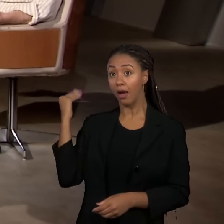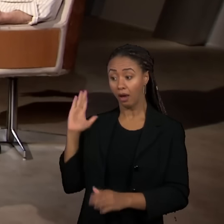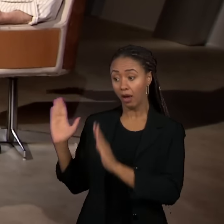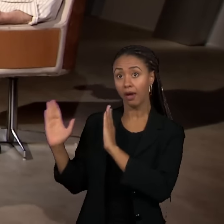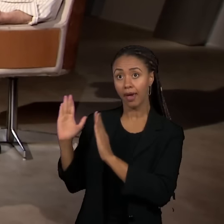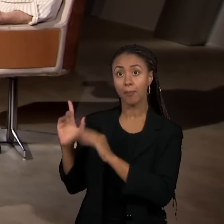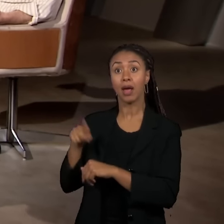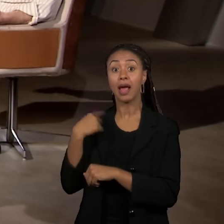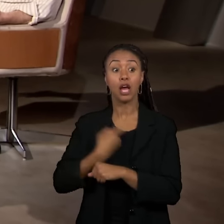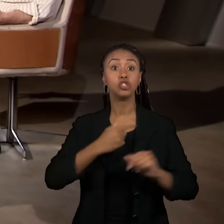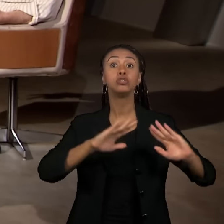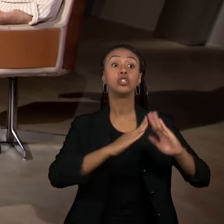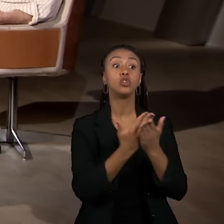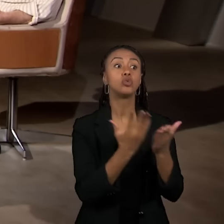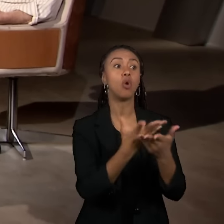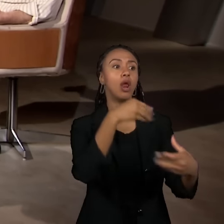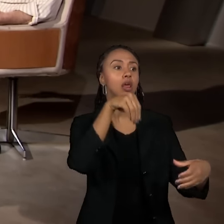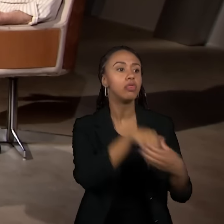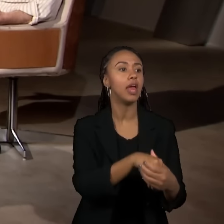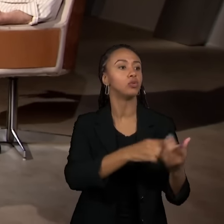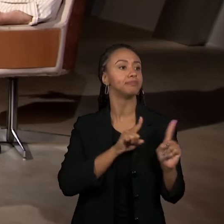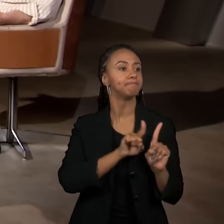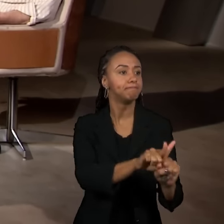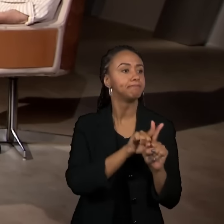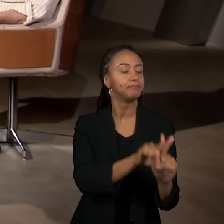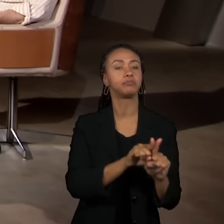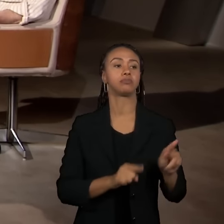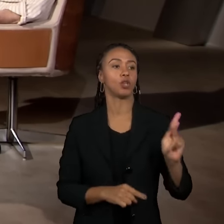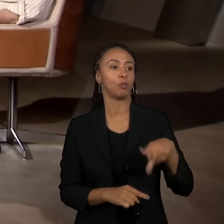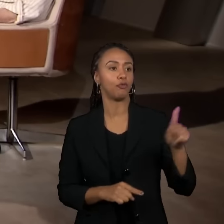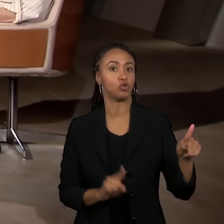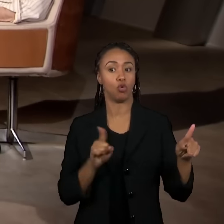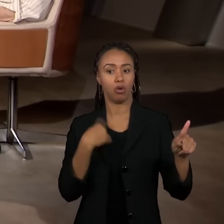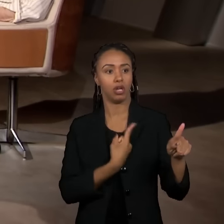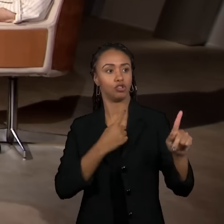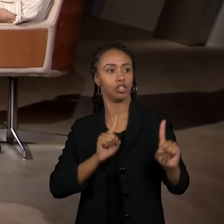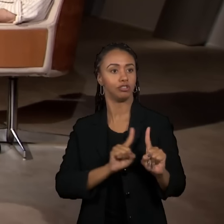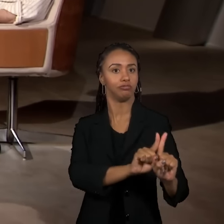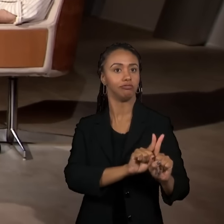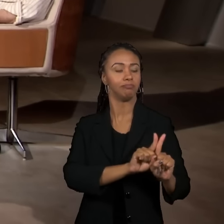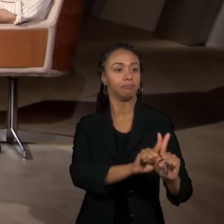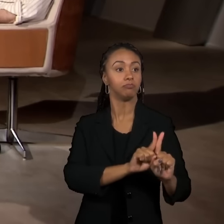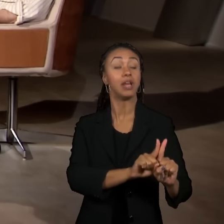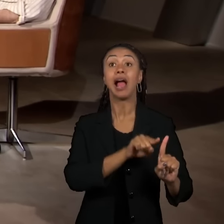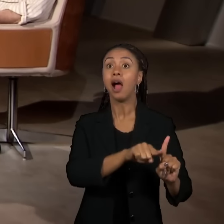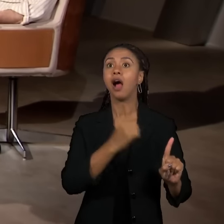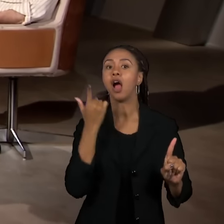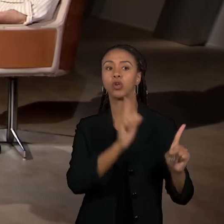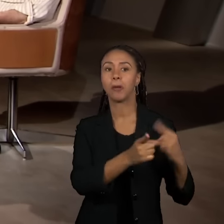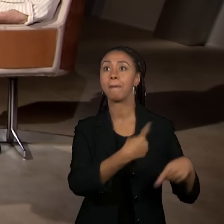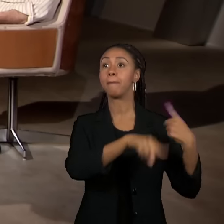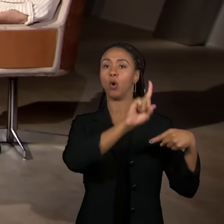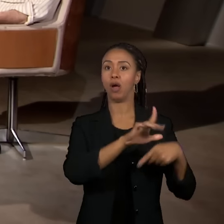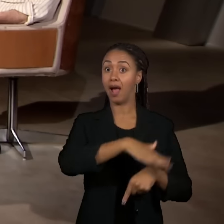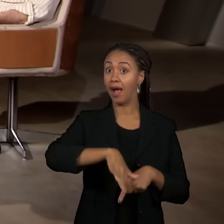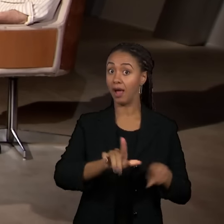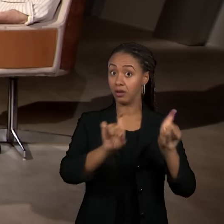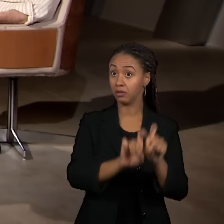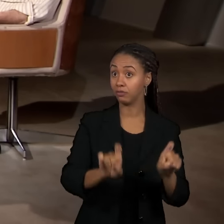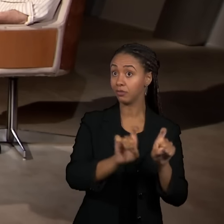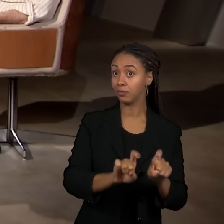pegando na mão do professor ajudando aprendendo junto a gente deu um salto assim do ponto de vista de informática na